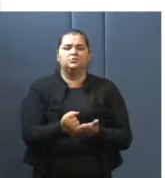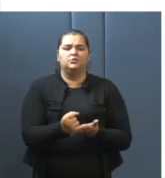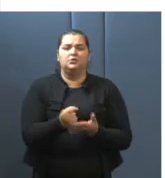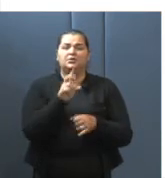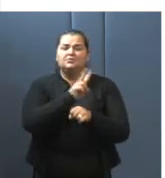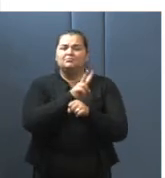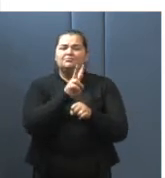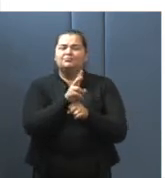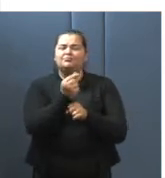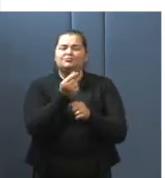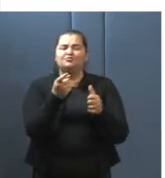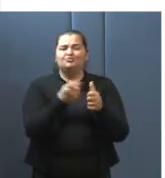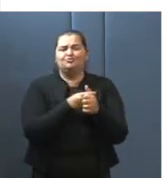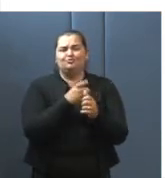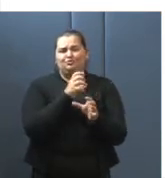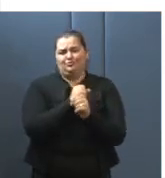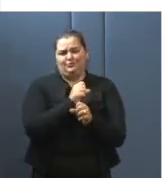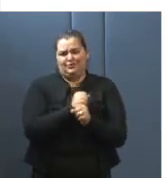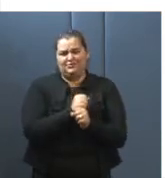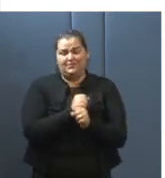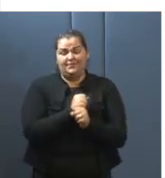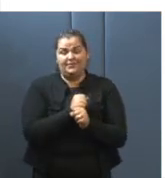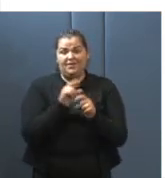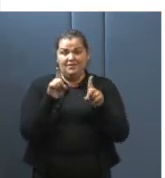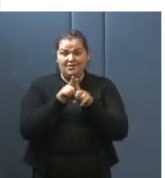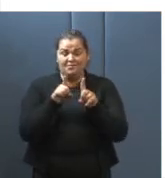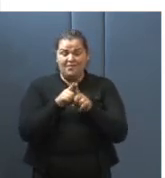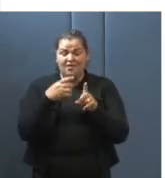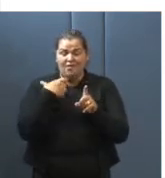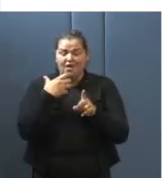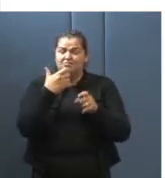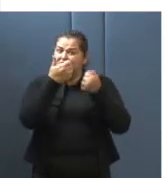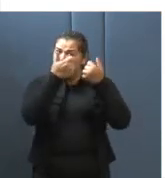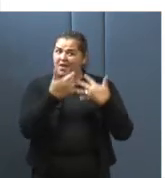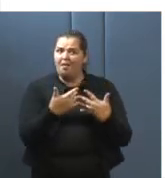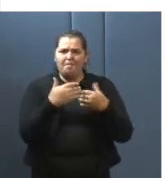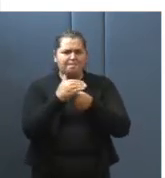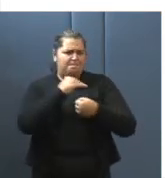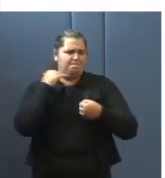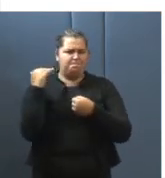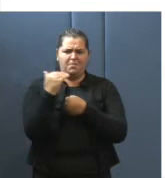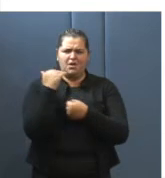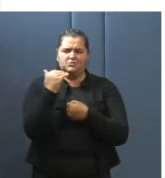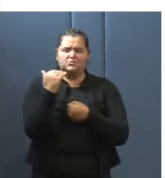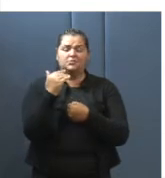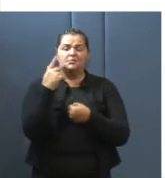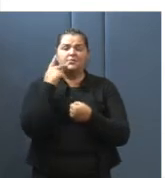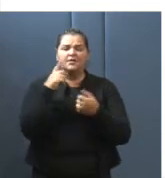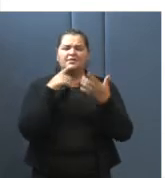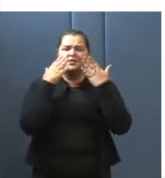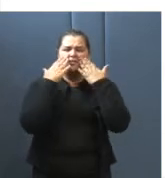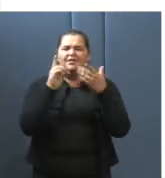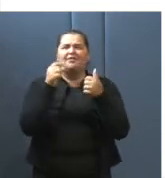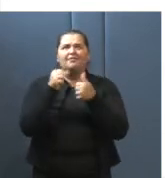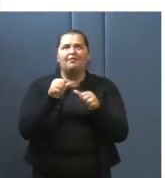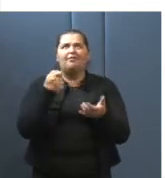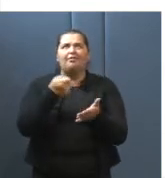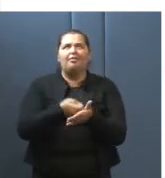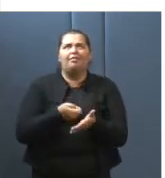rescalonamento de dívida. Nesse processo inteiro eu vou tentar trazer ao máximo casos concretos, até para que a apresentação não fique tão